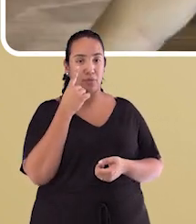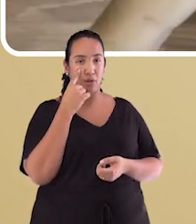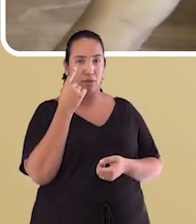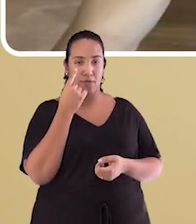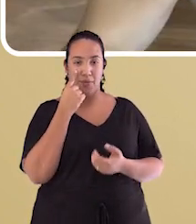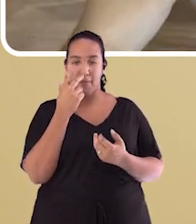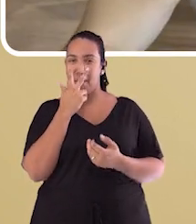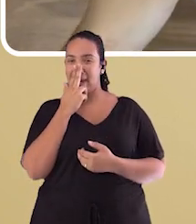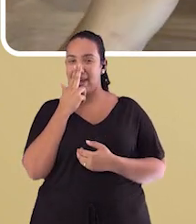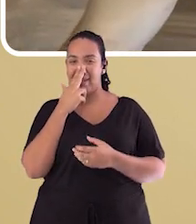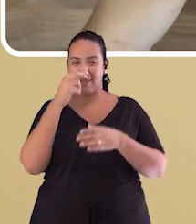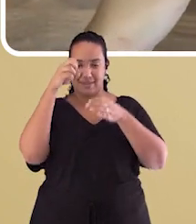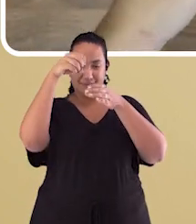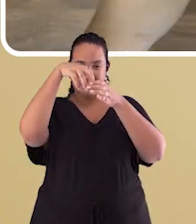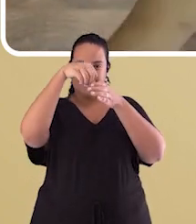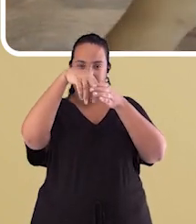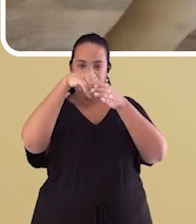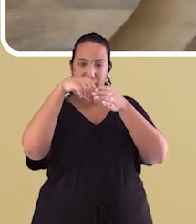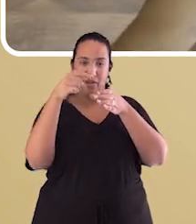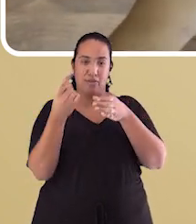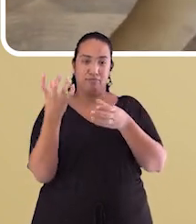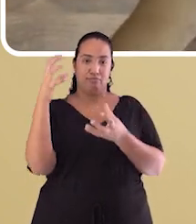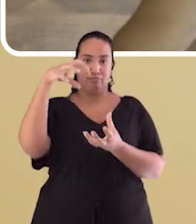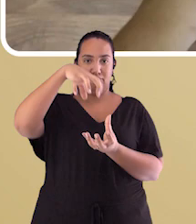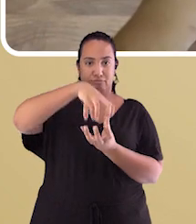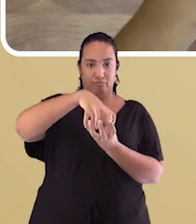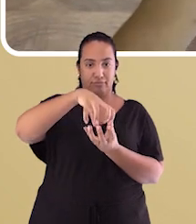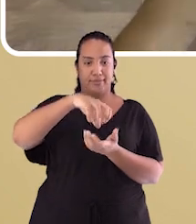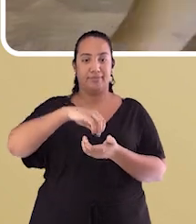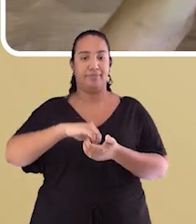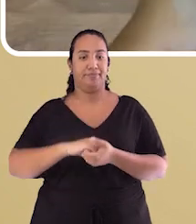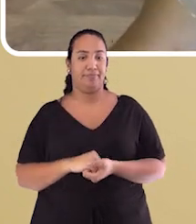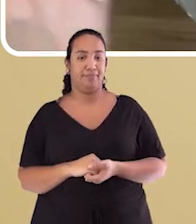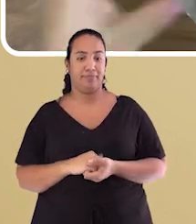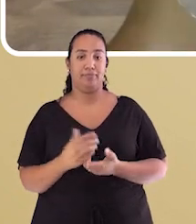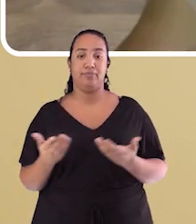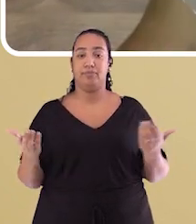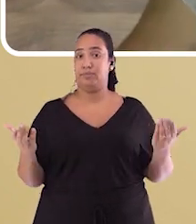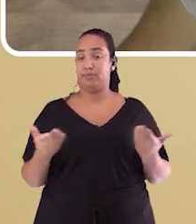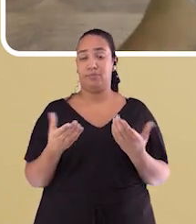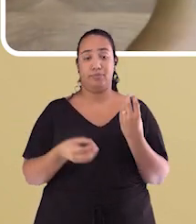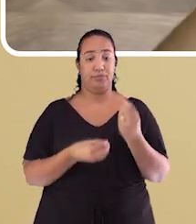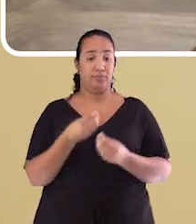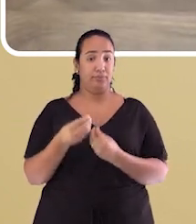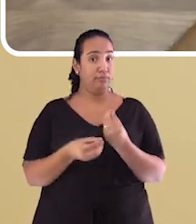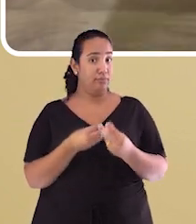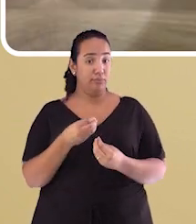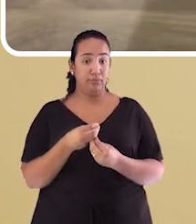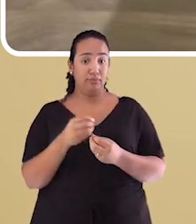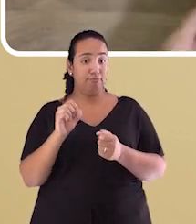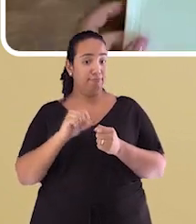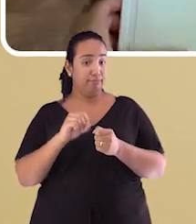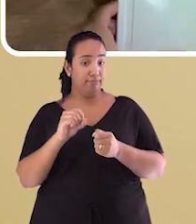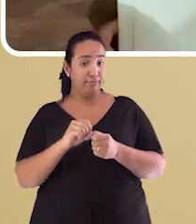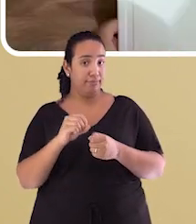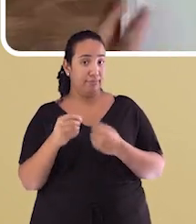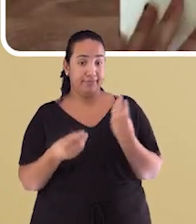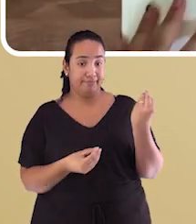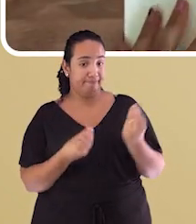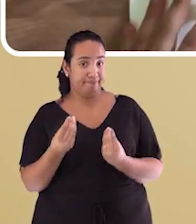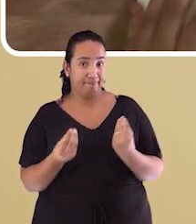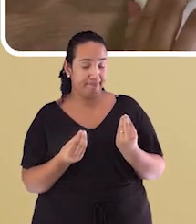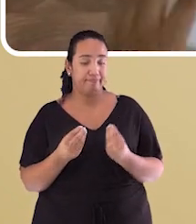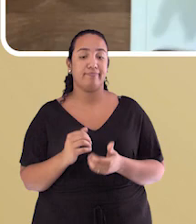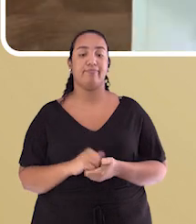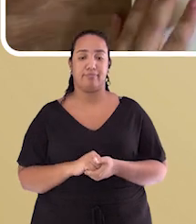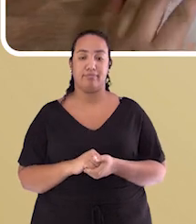gente fez como se fosse uma peneirinha, né? E vai encaixar em cima. Agora, para montar a nossa composteira, para fazer ela ser